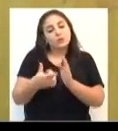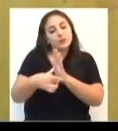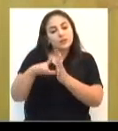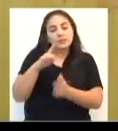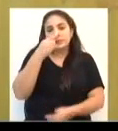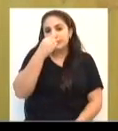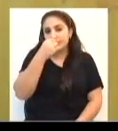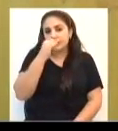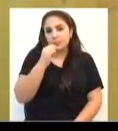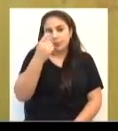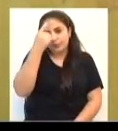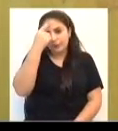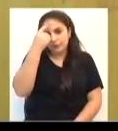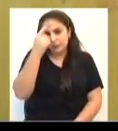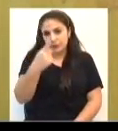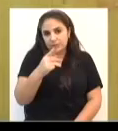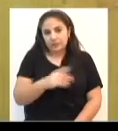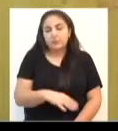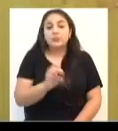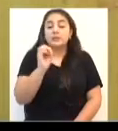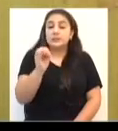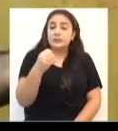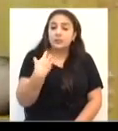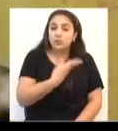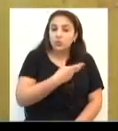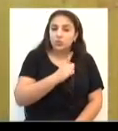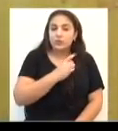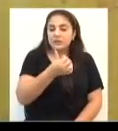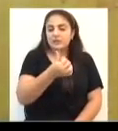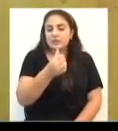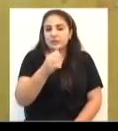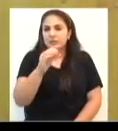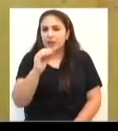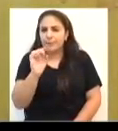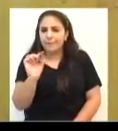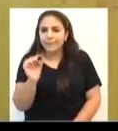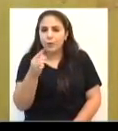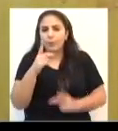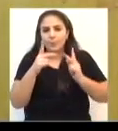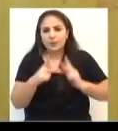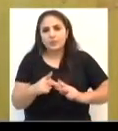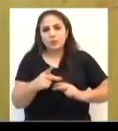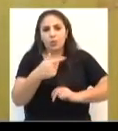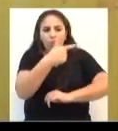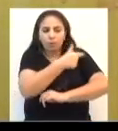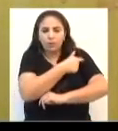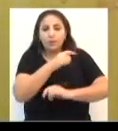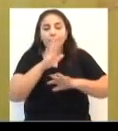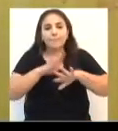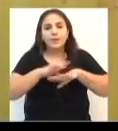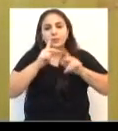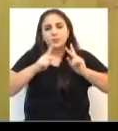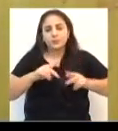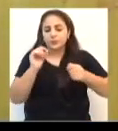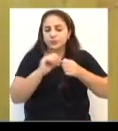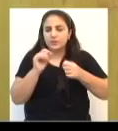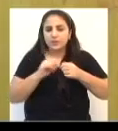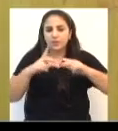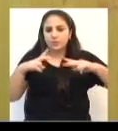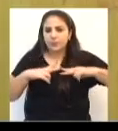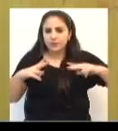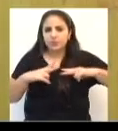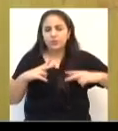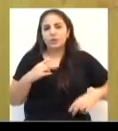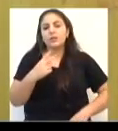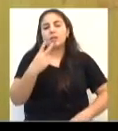pensando nisso. Se nós tivermos aí 60 mil imunizados, mais aqueles que fizeram particular, aquelas pessoas que já têm anticorpos